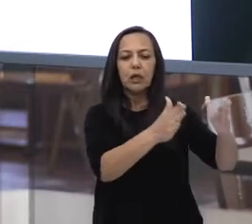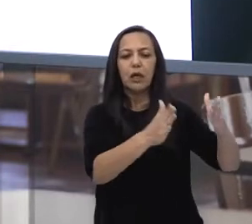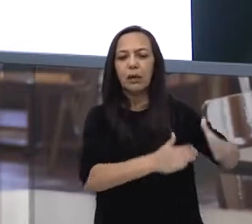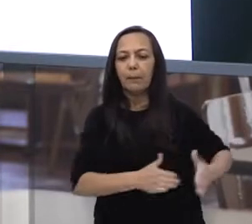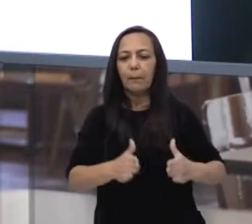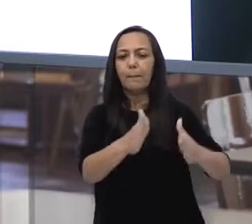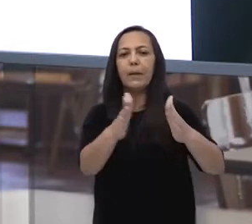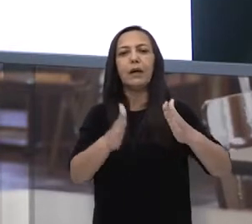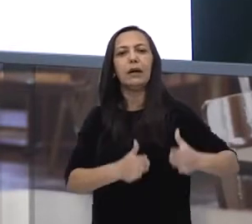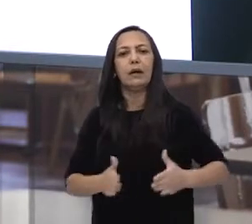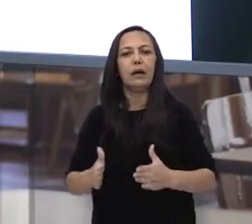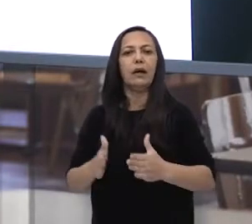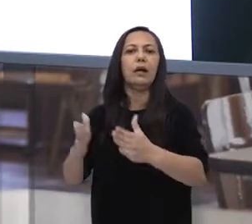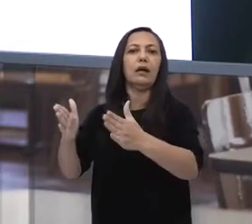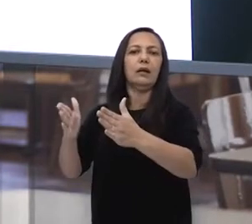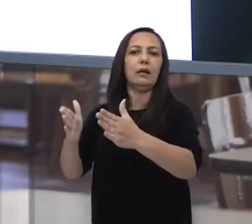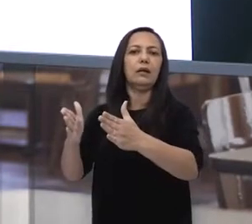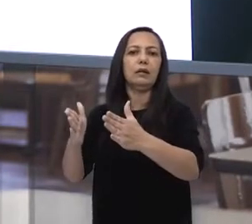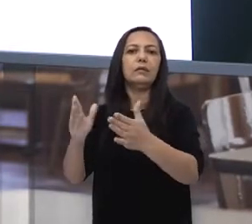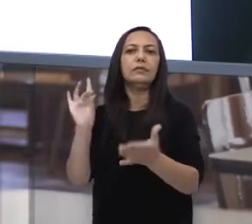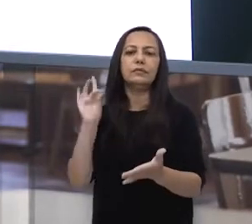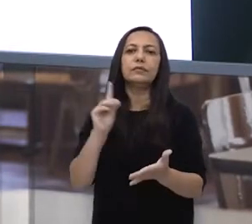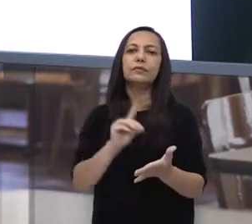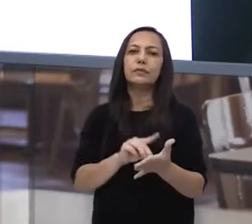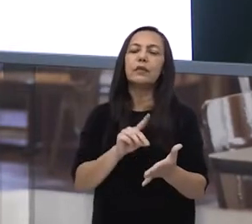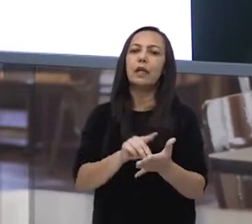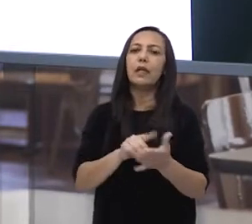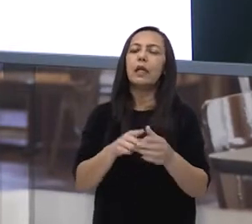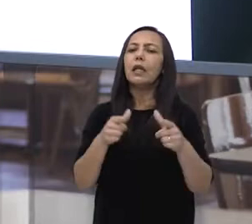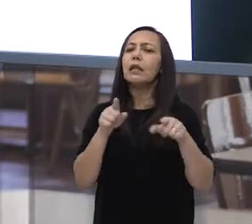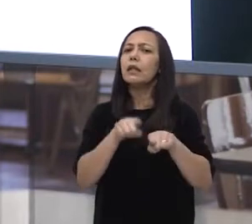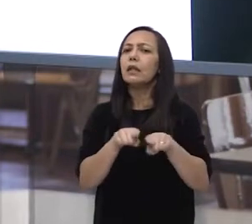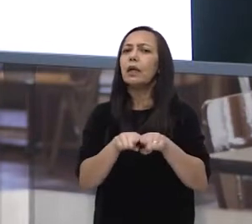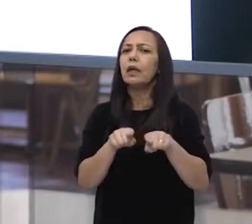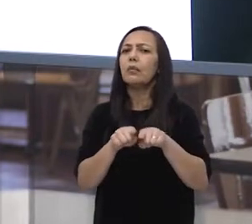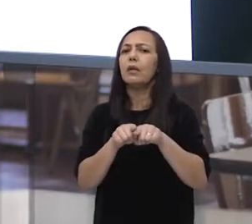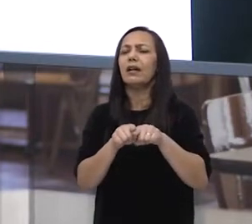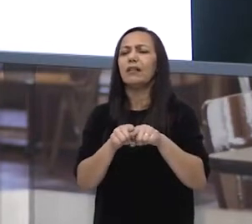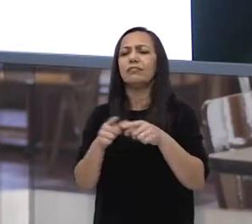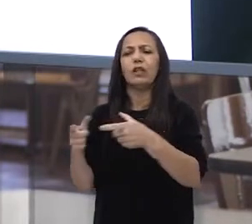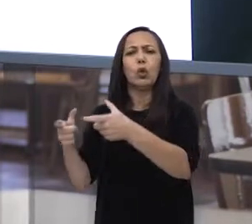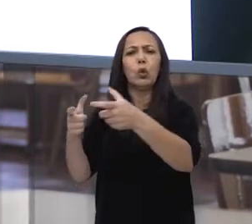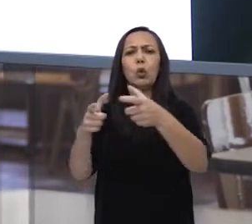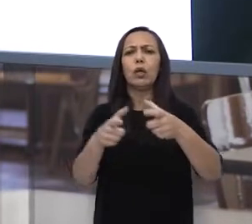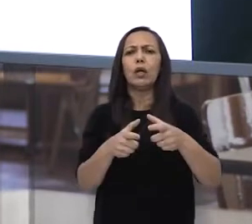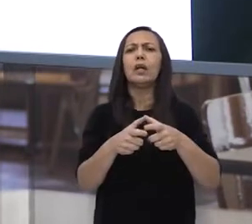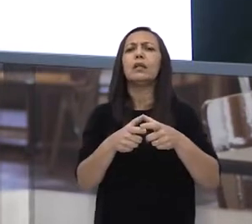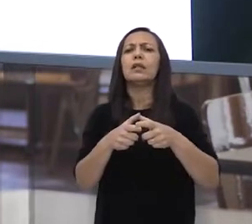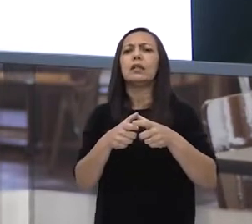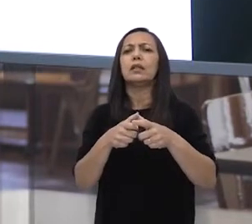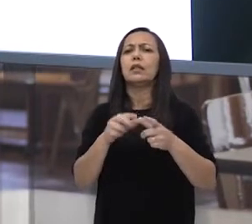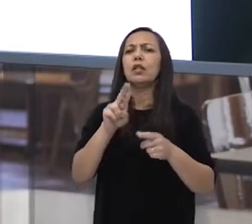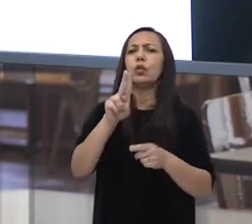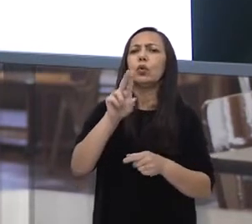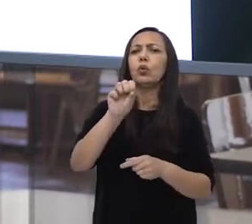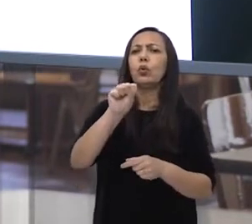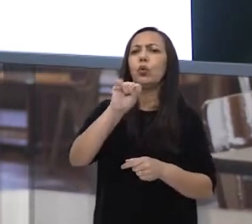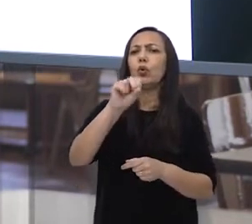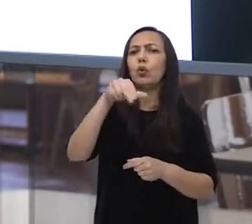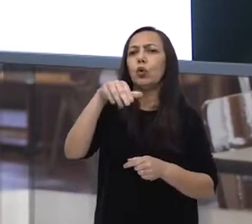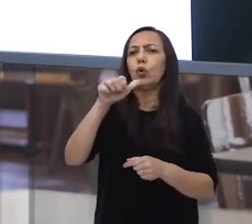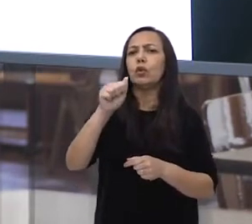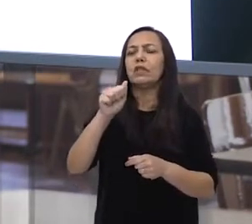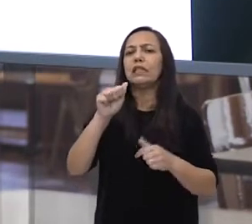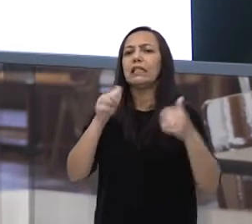rodovias, além, claro, portos, hidrelétricas e usinas nucleares que proporcionavam uma